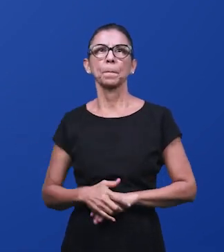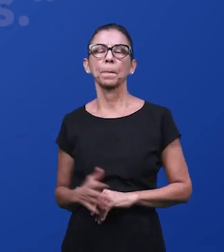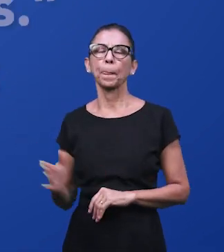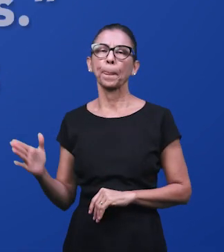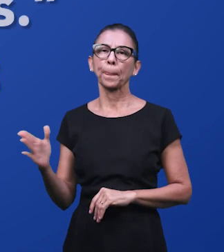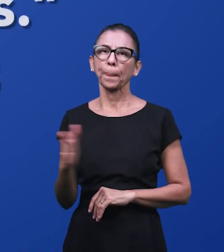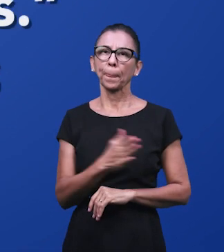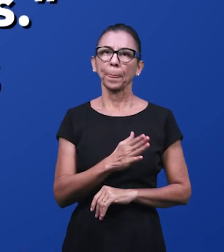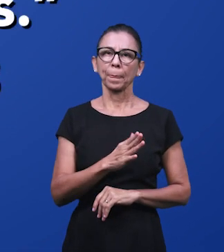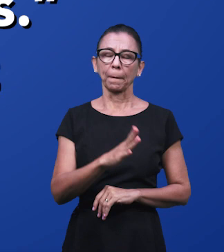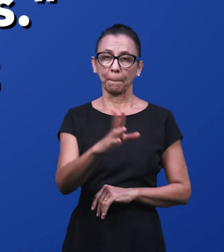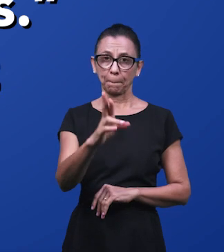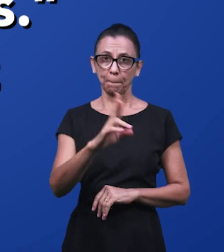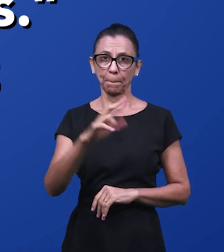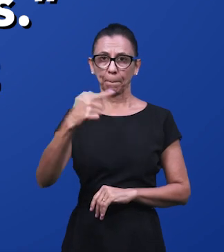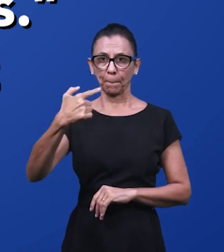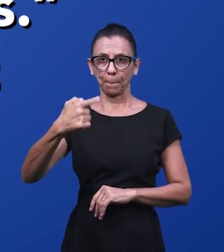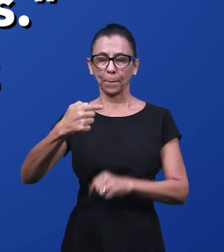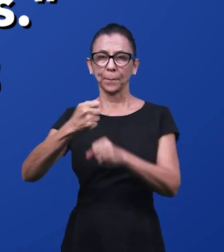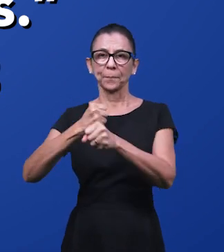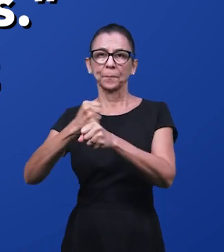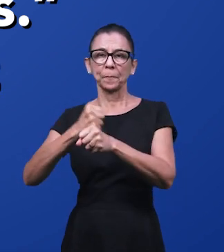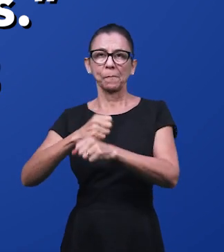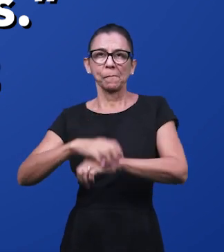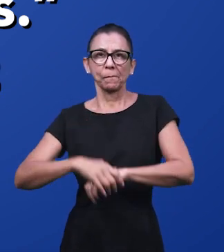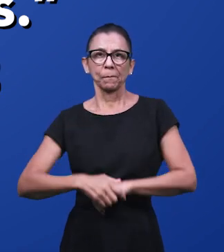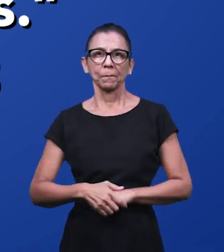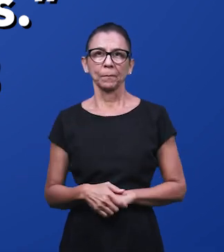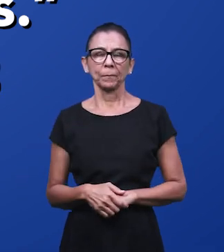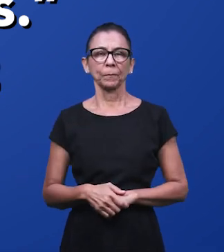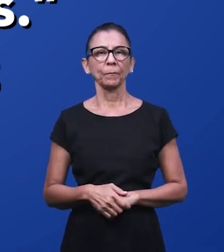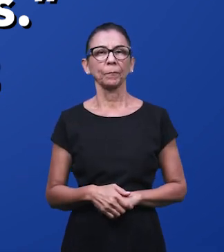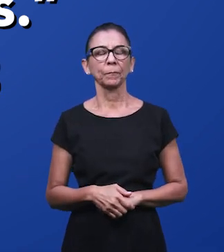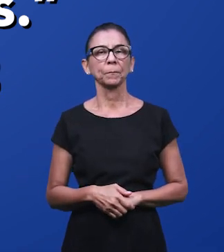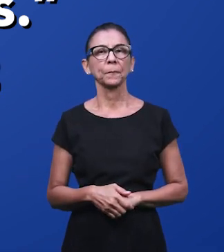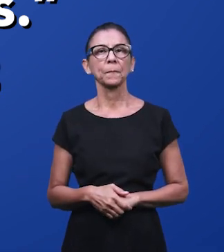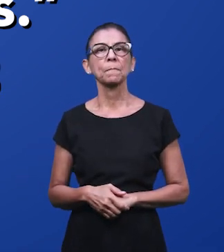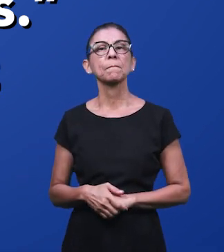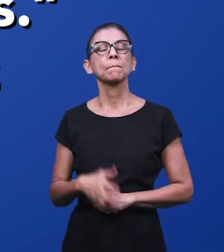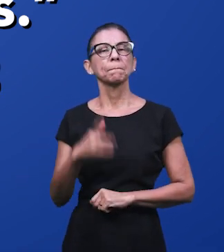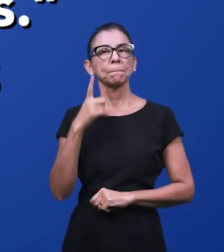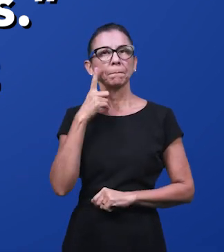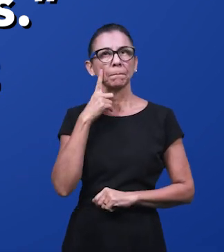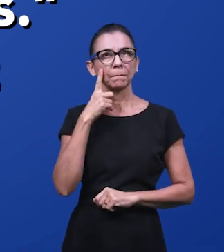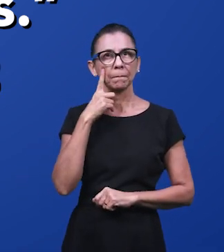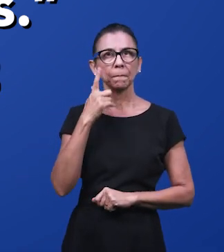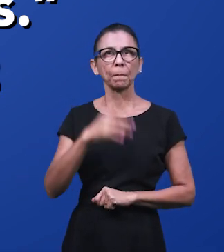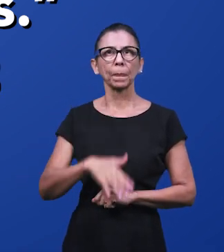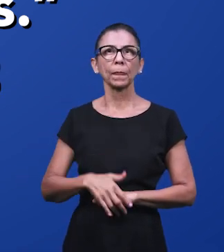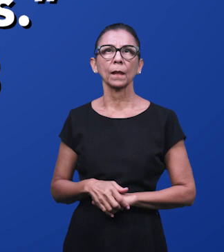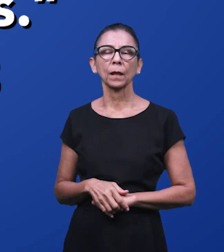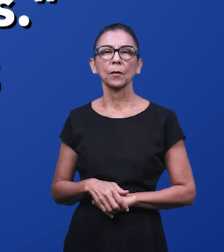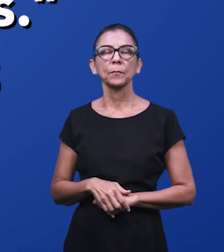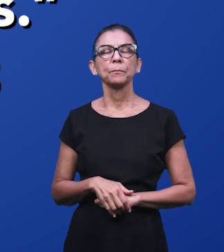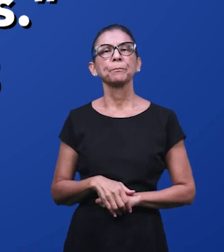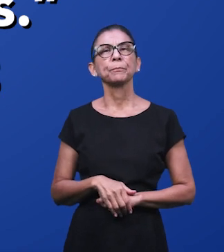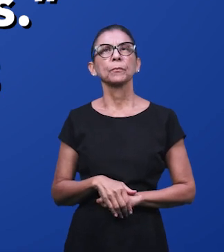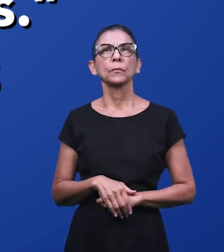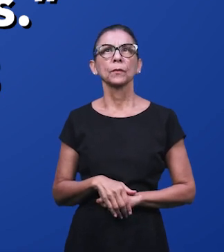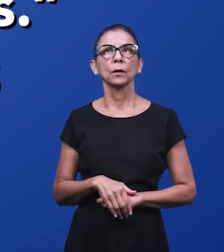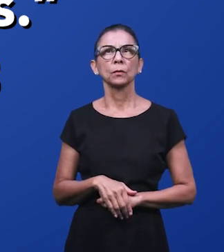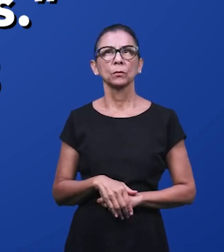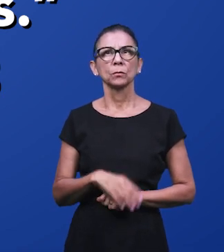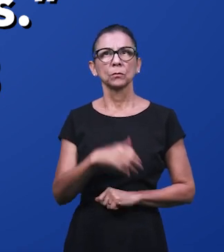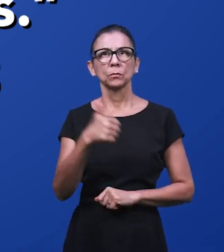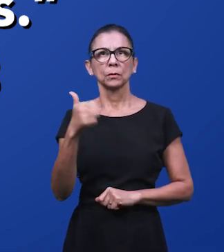versículo 38. Que diz assim: e no ano 1/10, no mês de Bu, que é o mês 8º,